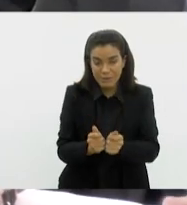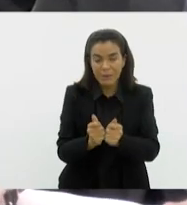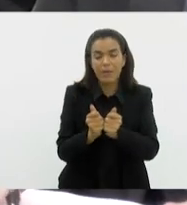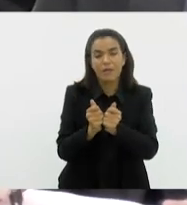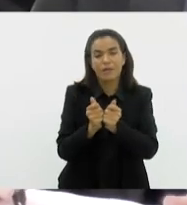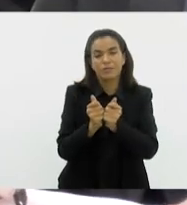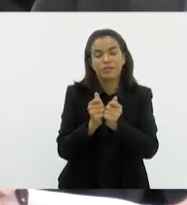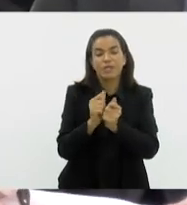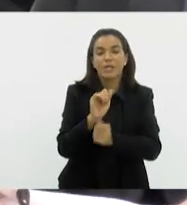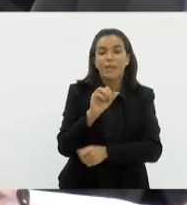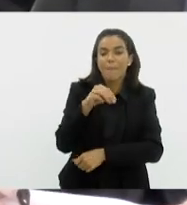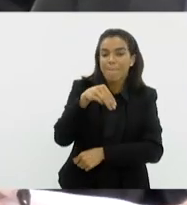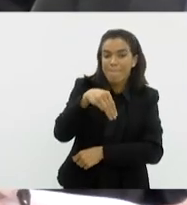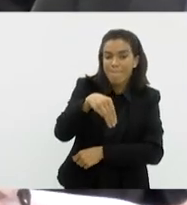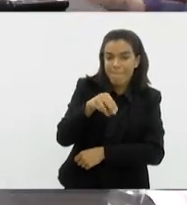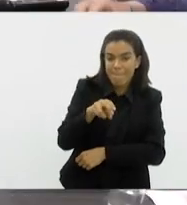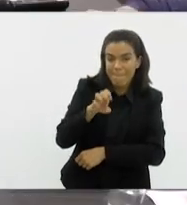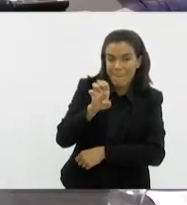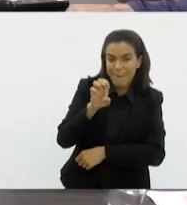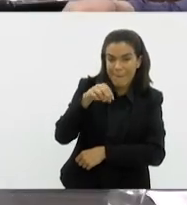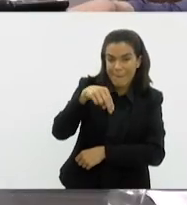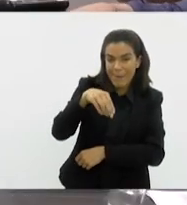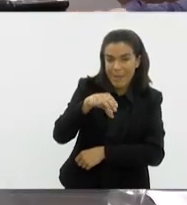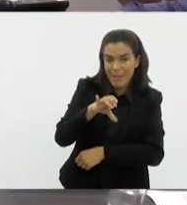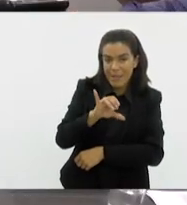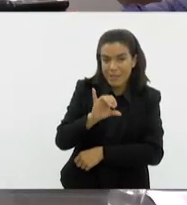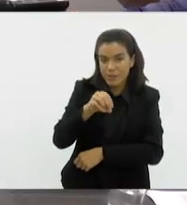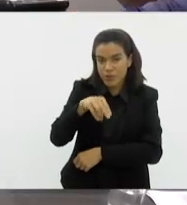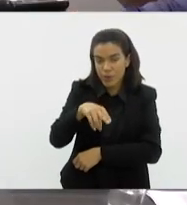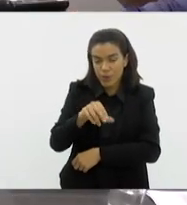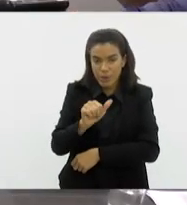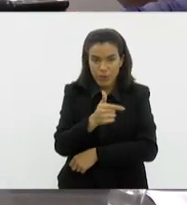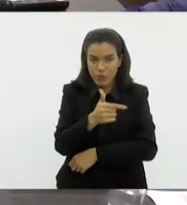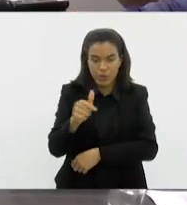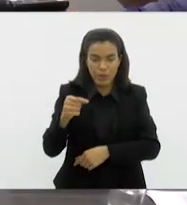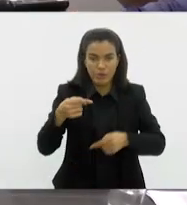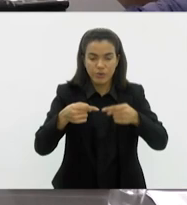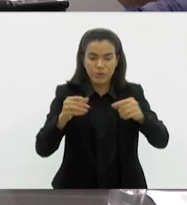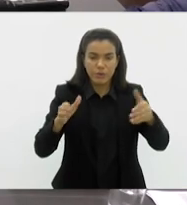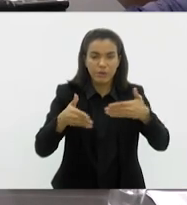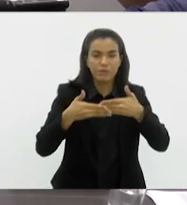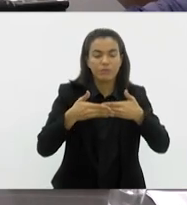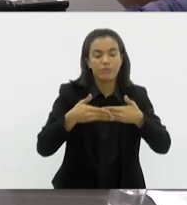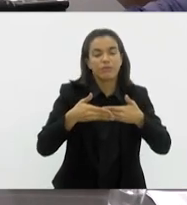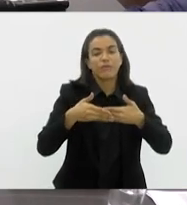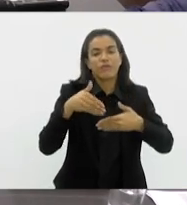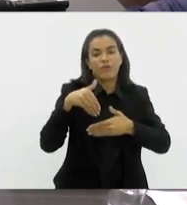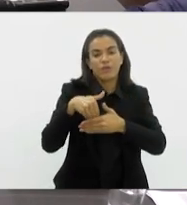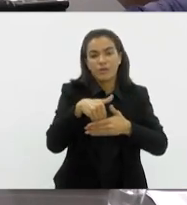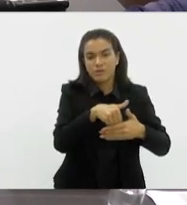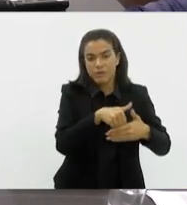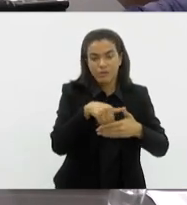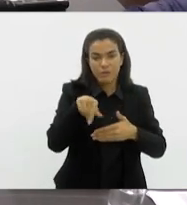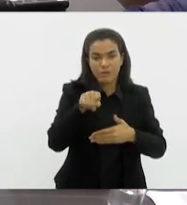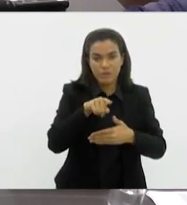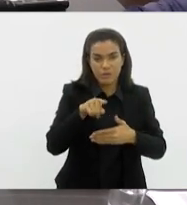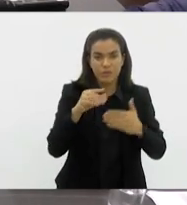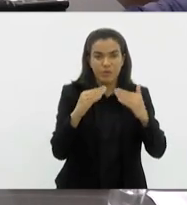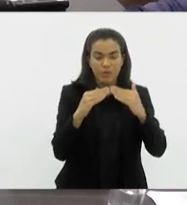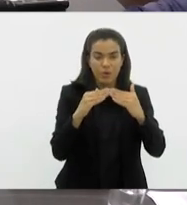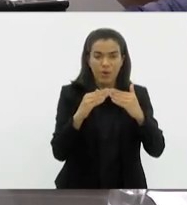Quem menciona, perfeito. Então, não havendo quem queira discutir, encerrada a discussão, em votação, os senhores que aprovam permaneçam como